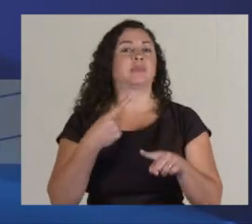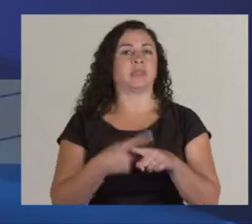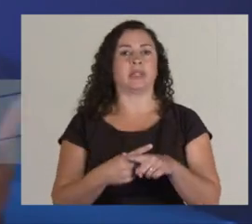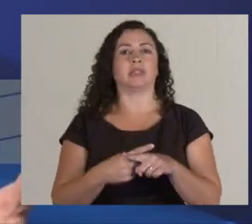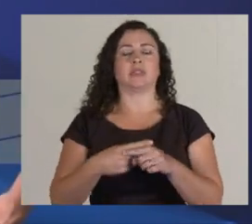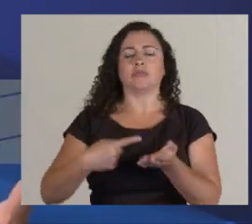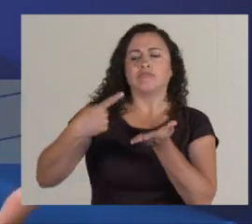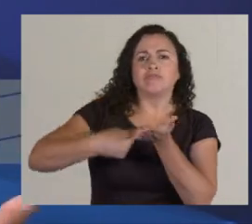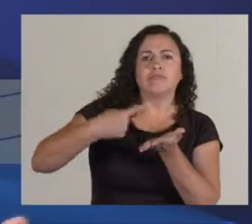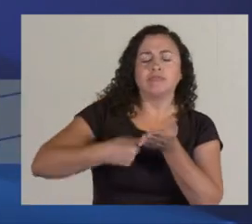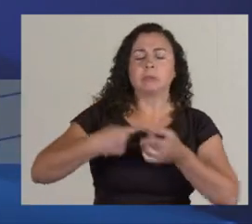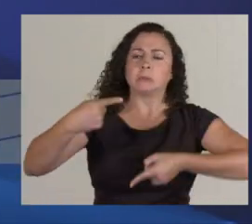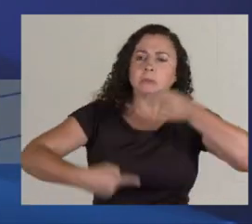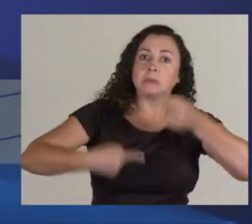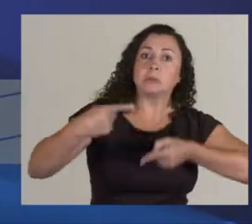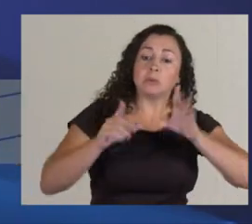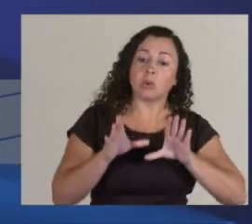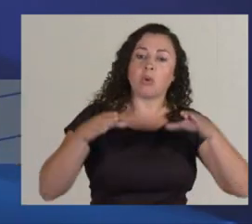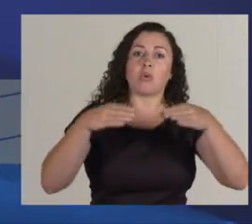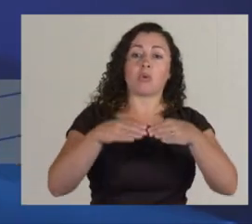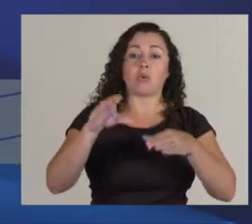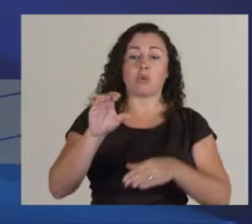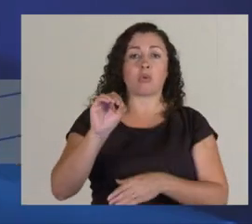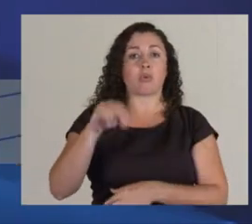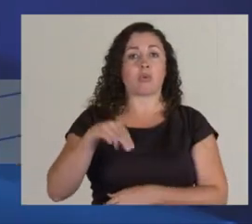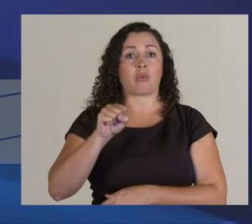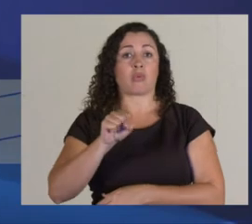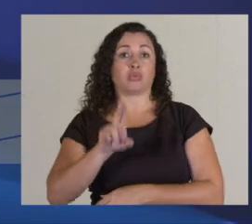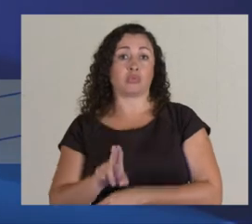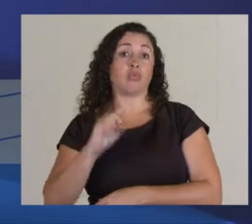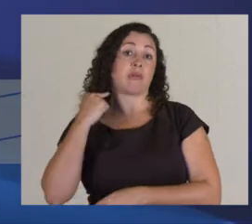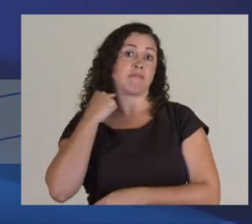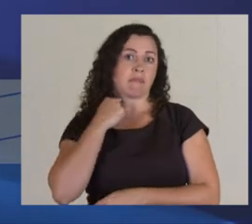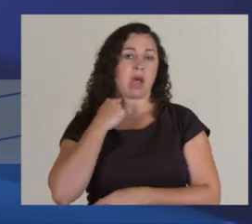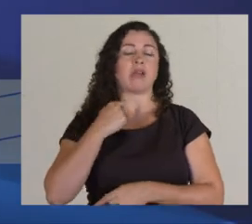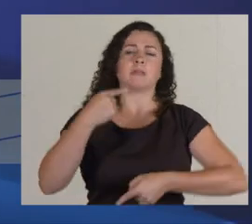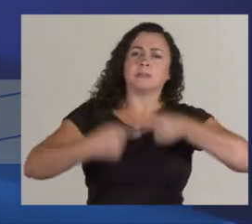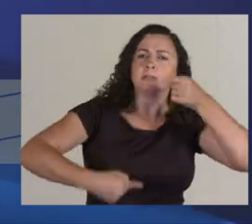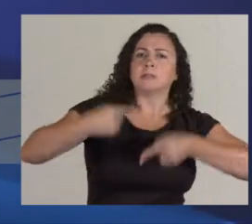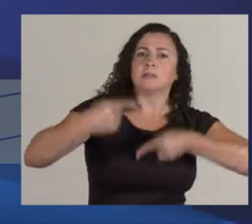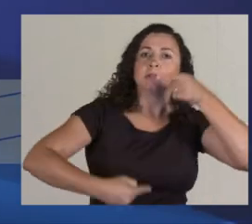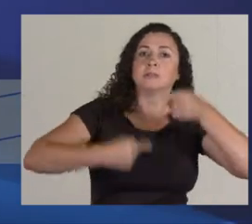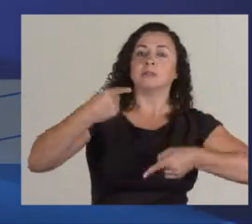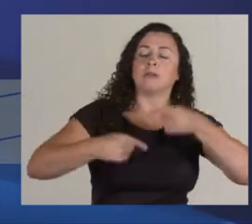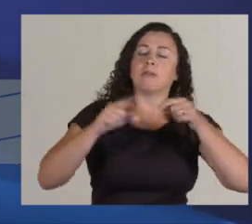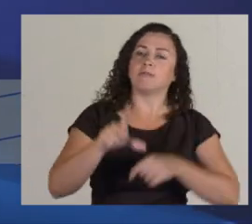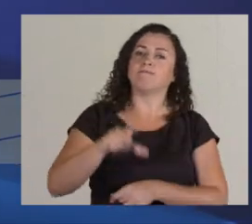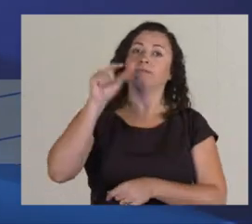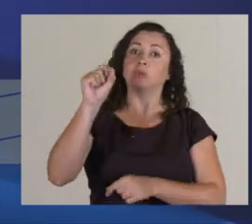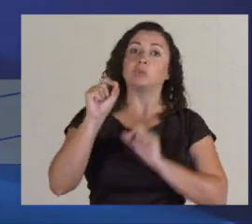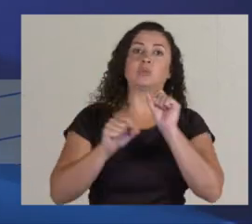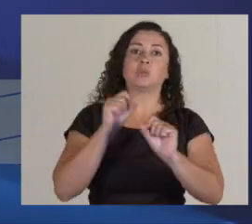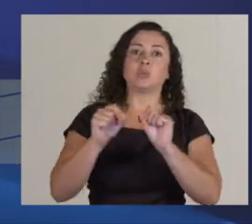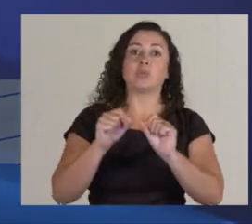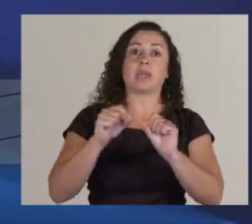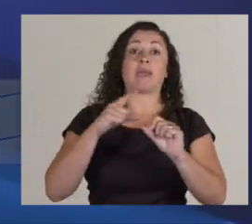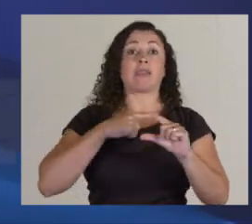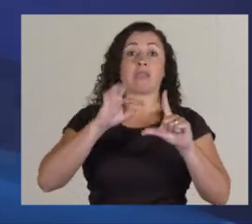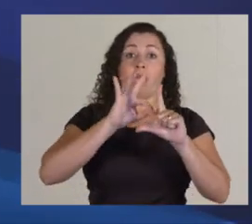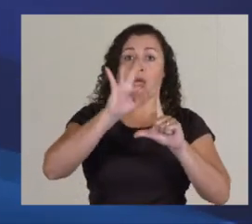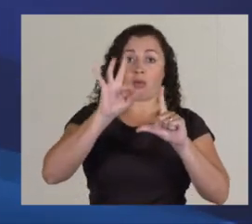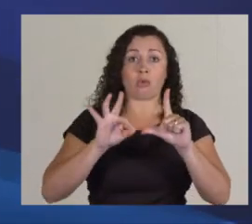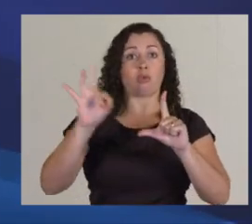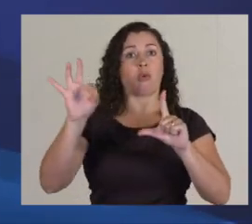uma deliberação do Consul em 30 de maio, na mesma sessão que definiu a adoção das cotas